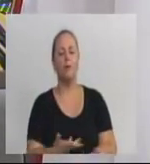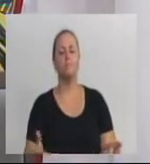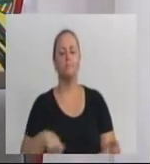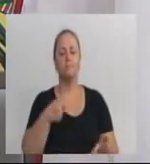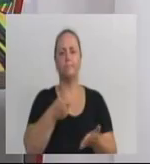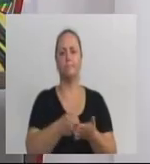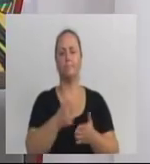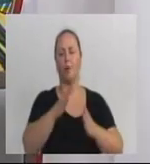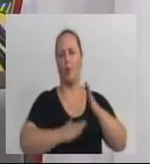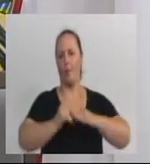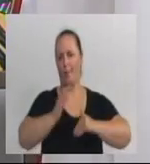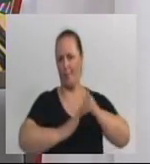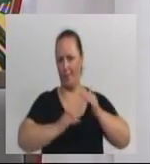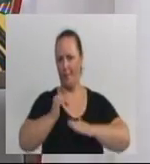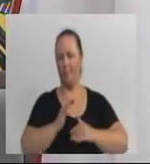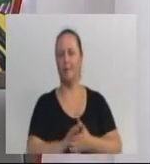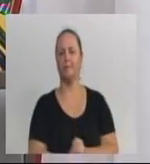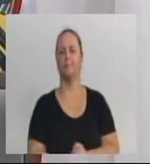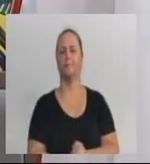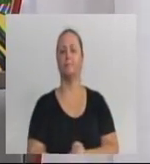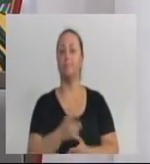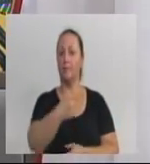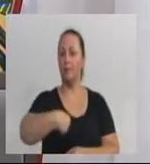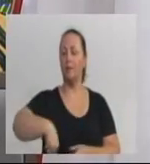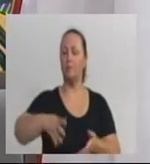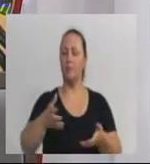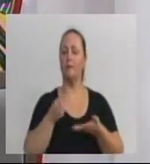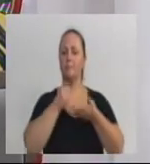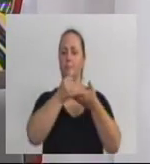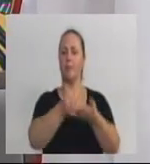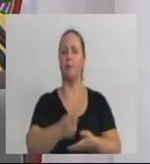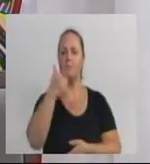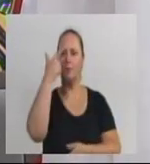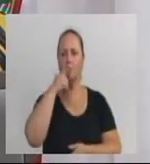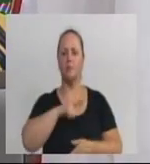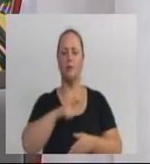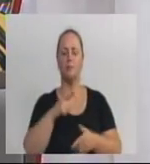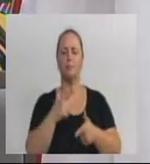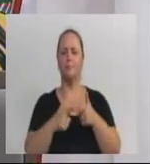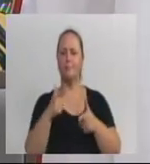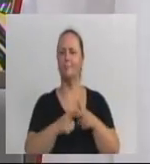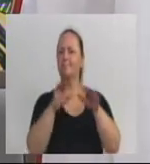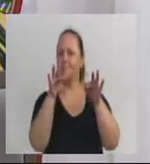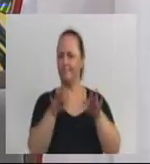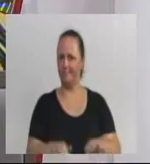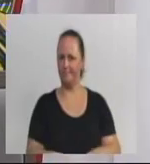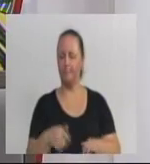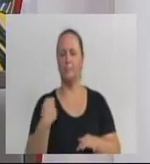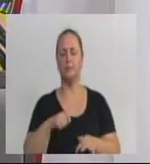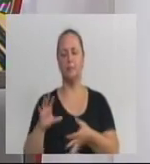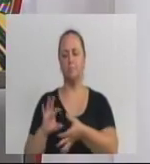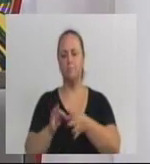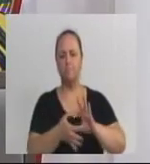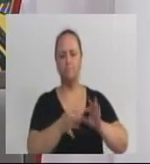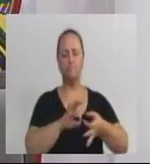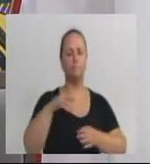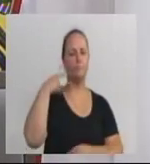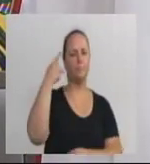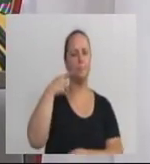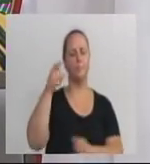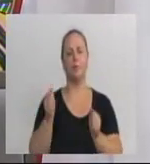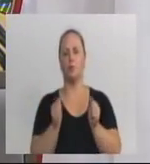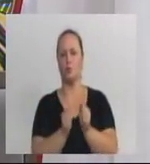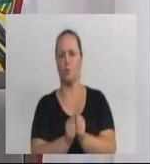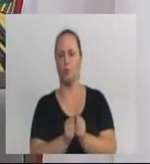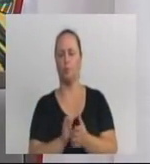para solucionar este problema. A articulação política, nesse sentido, é muito importante.